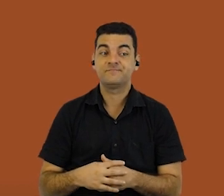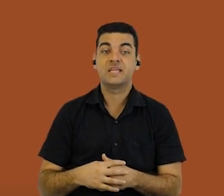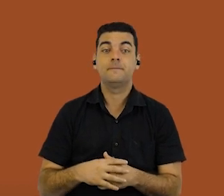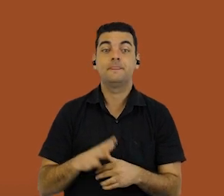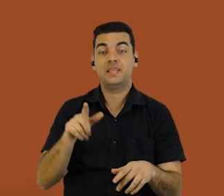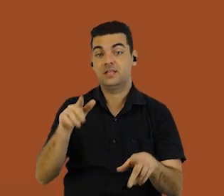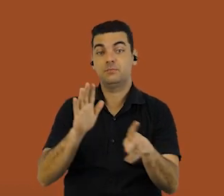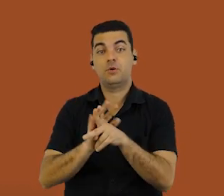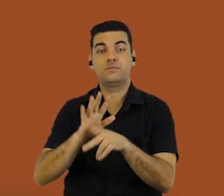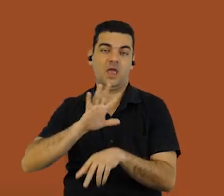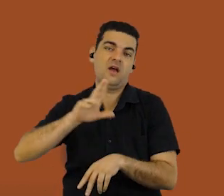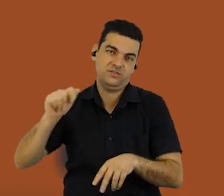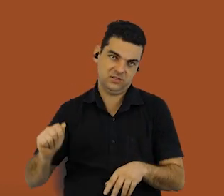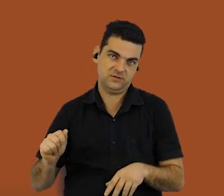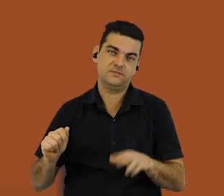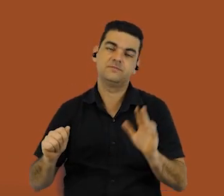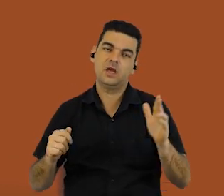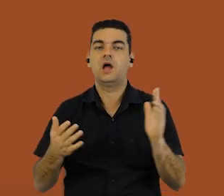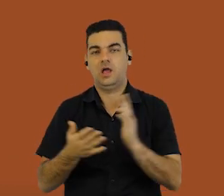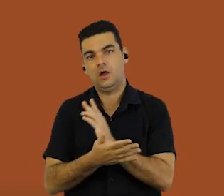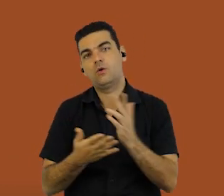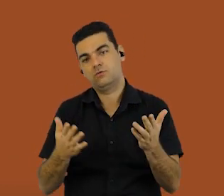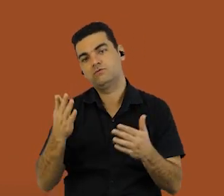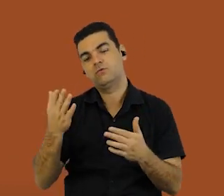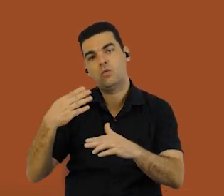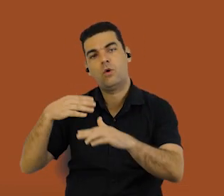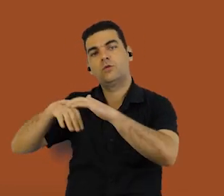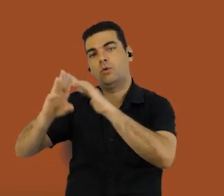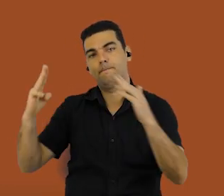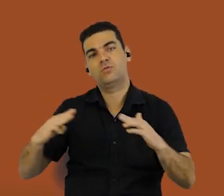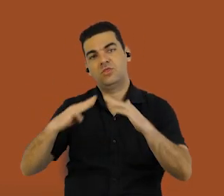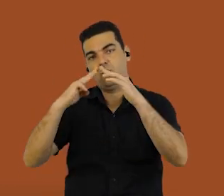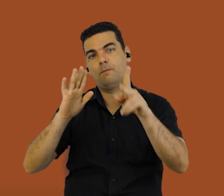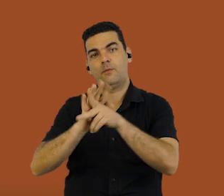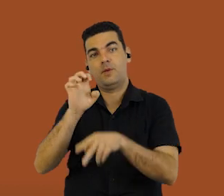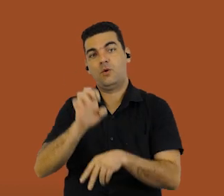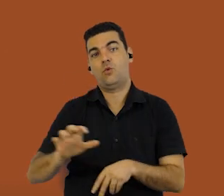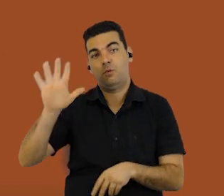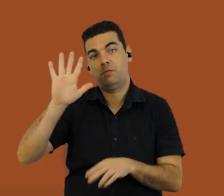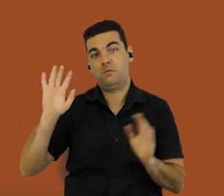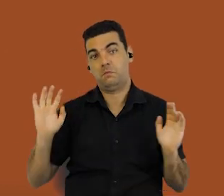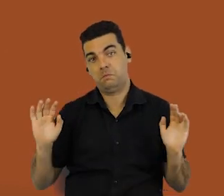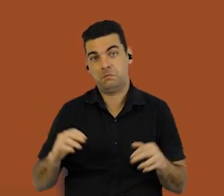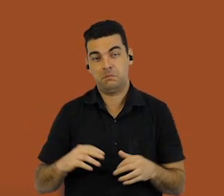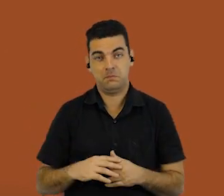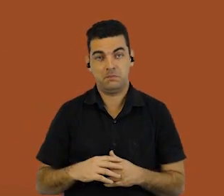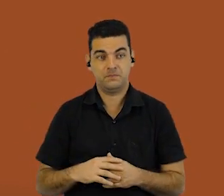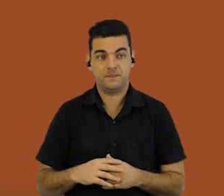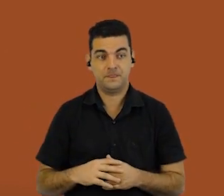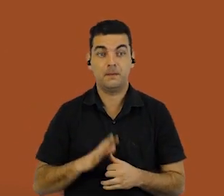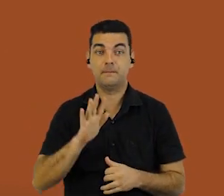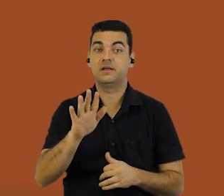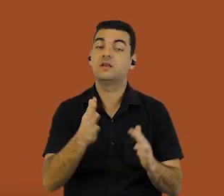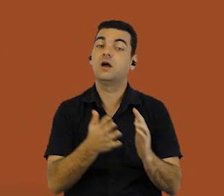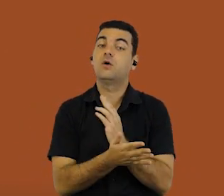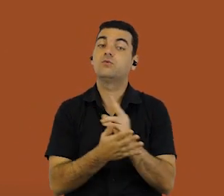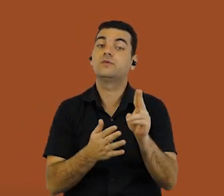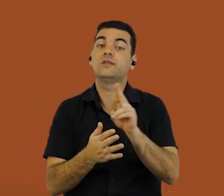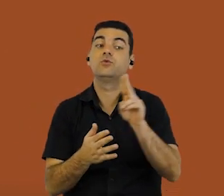estavam em África, né? Claro que muitos hoje estão em museus na Europa, e alguns têm nome